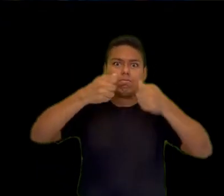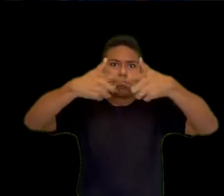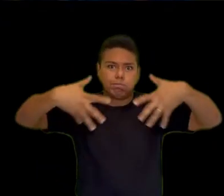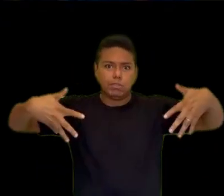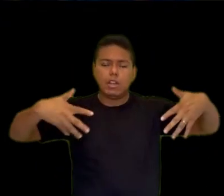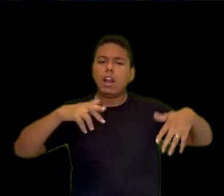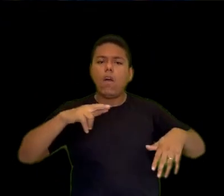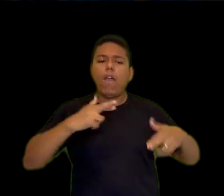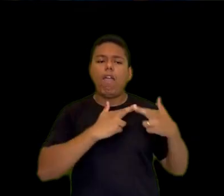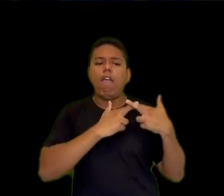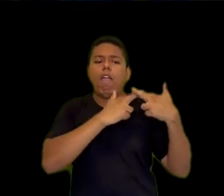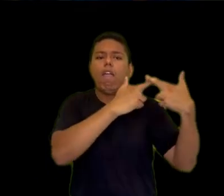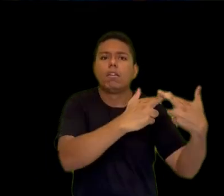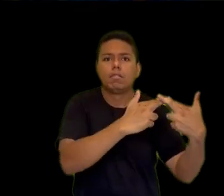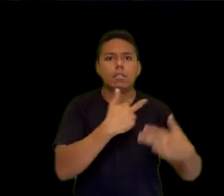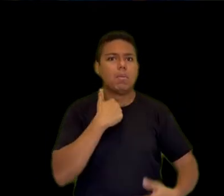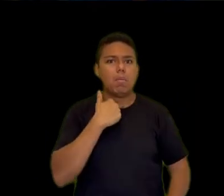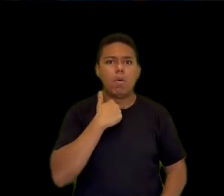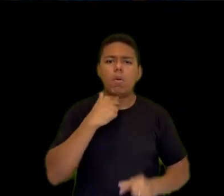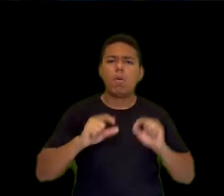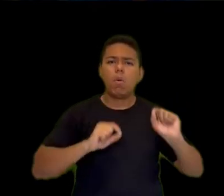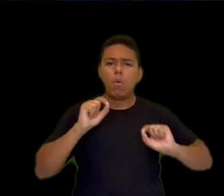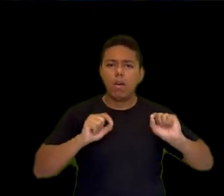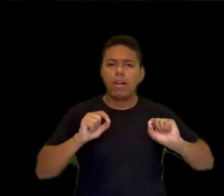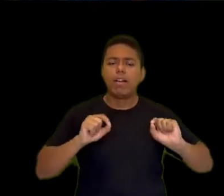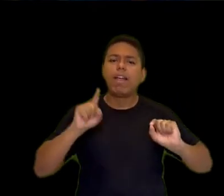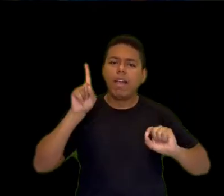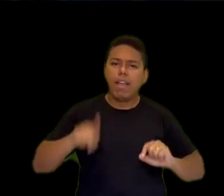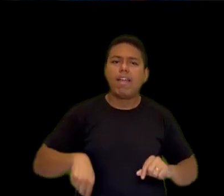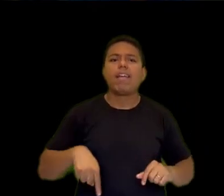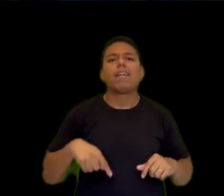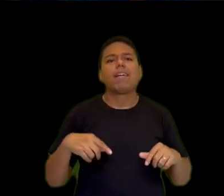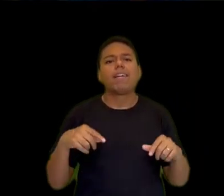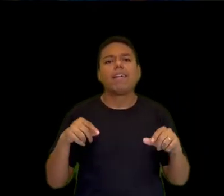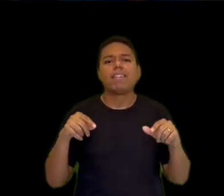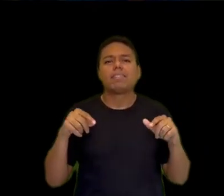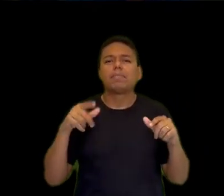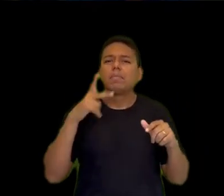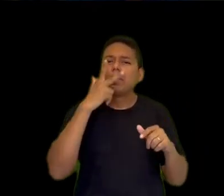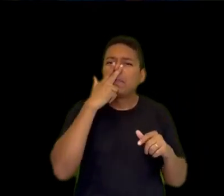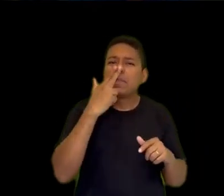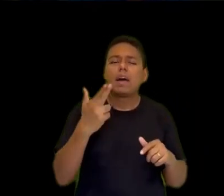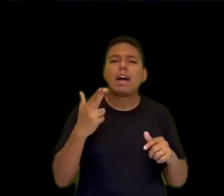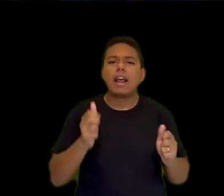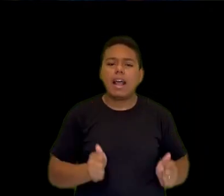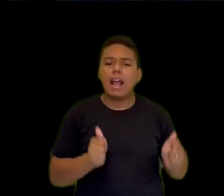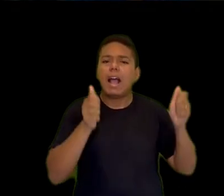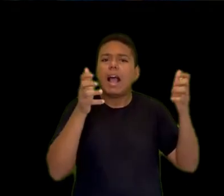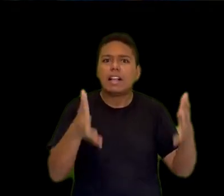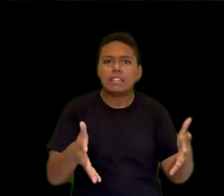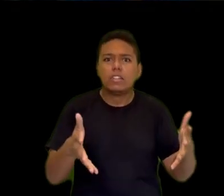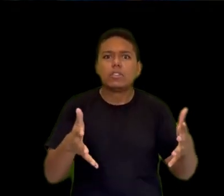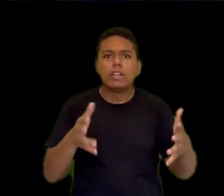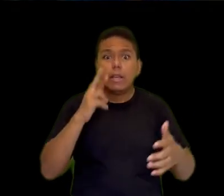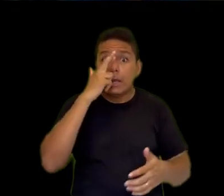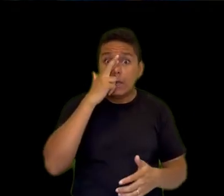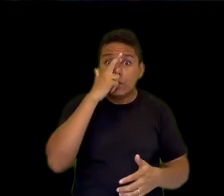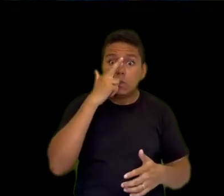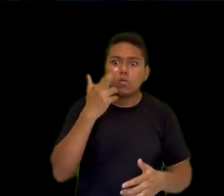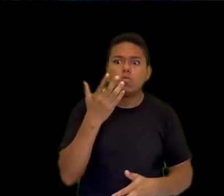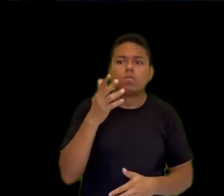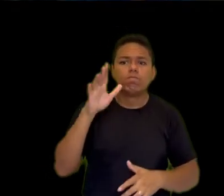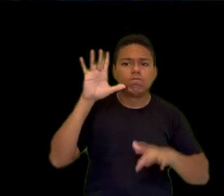É uma atividade que busca intervir nos riscos. E quais riscos? Todos aqueles envolvidos no ciclo